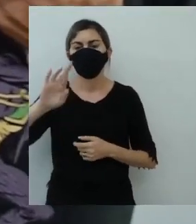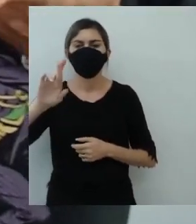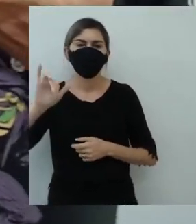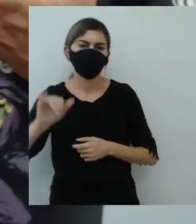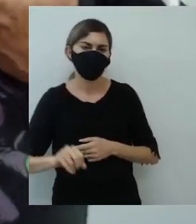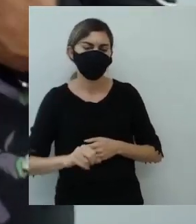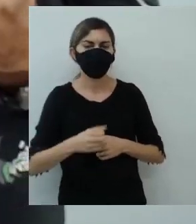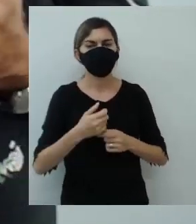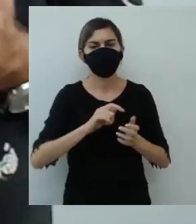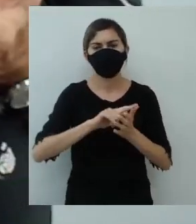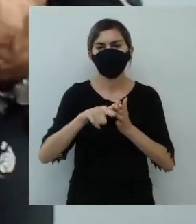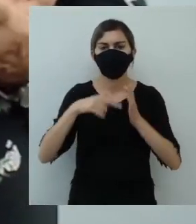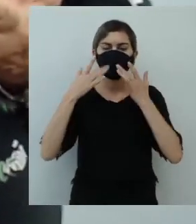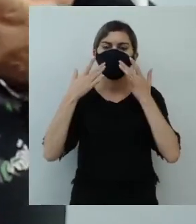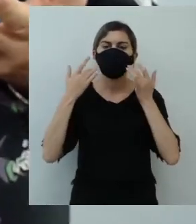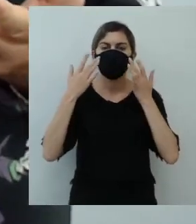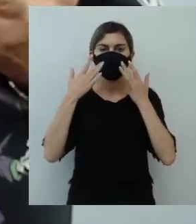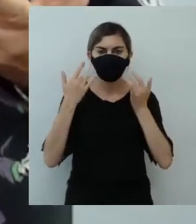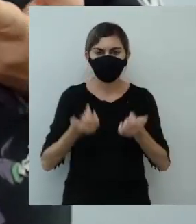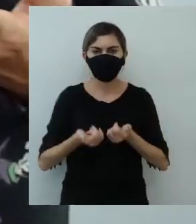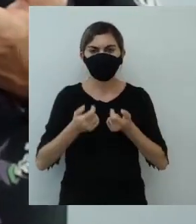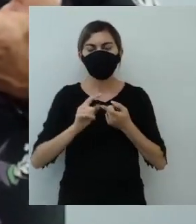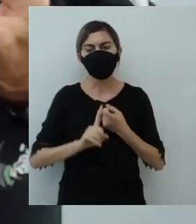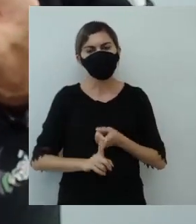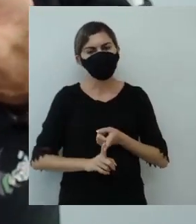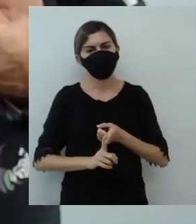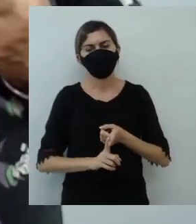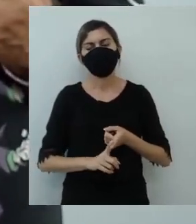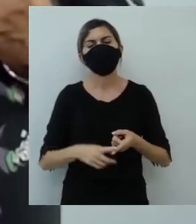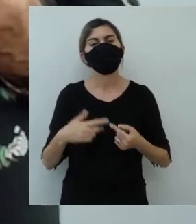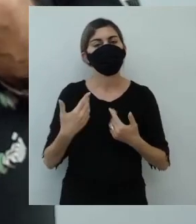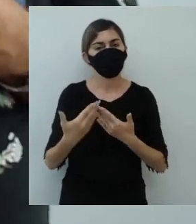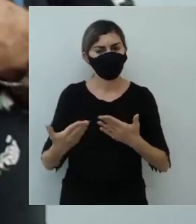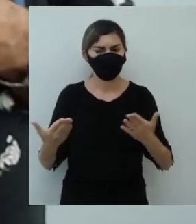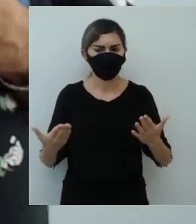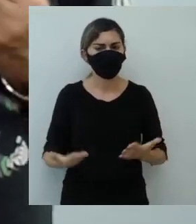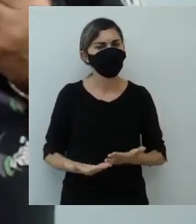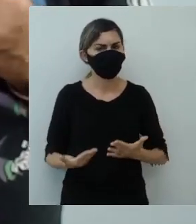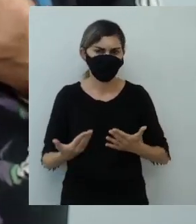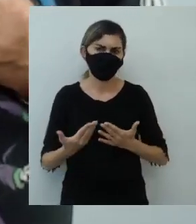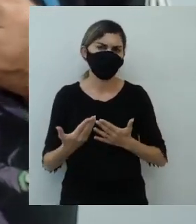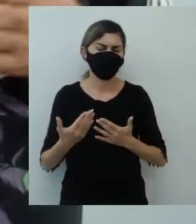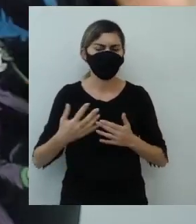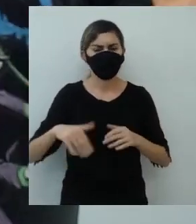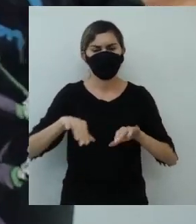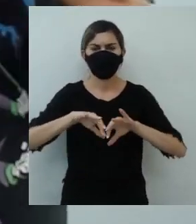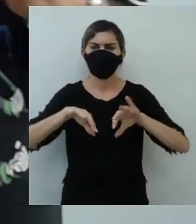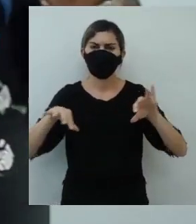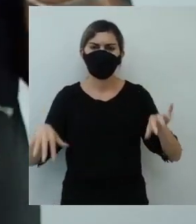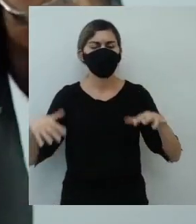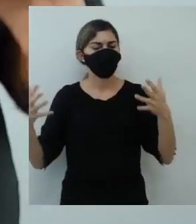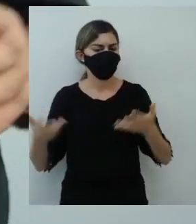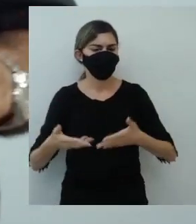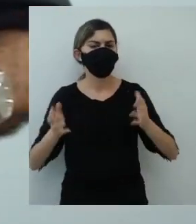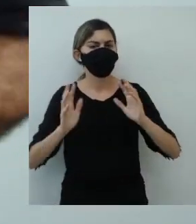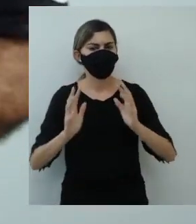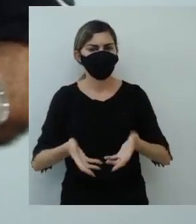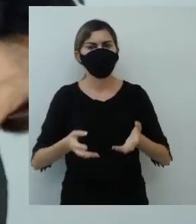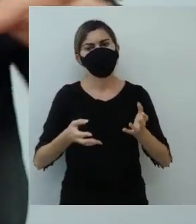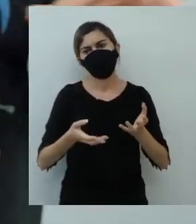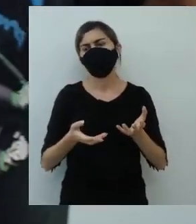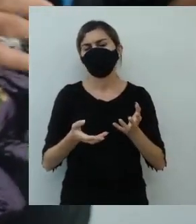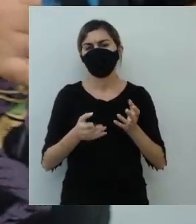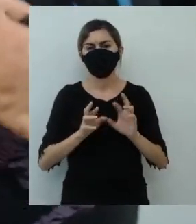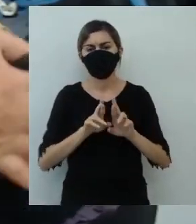gênero dramático, né? Épico, lírico, satírico e dramático. Essa divisão hoje já é meio que contestada,